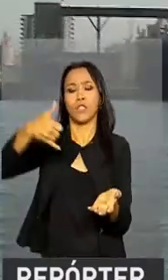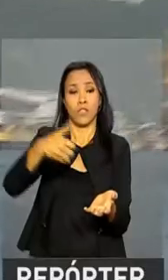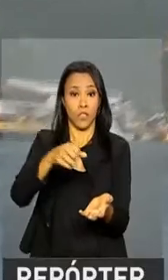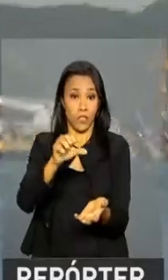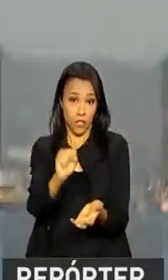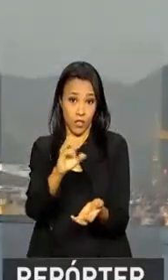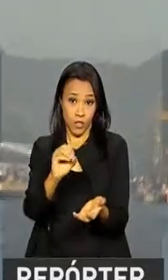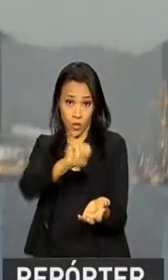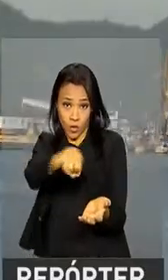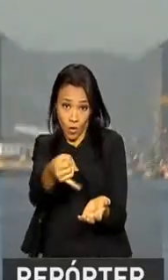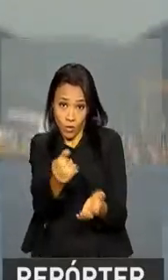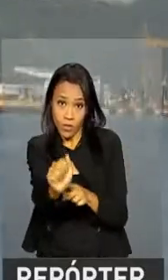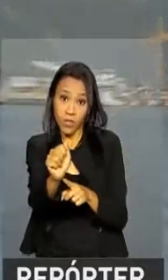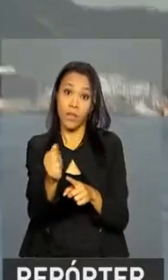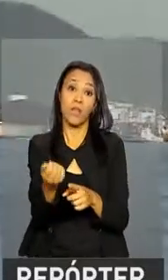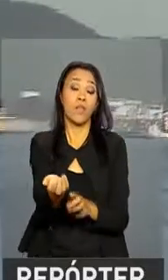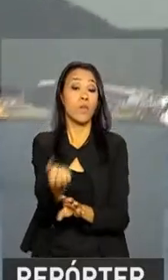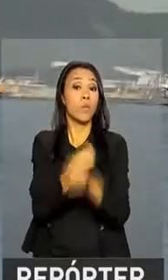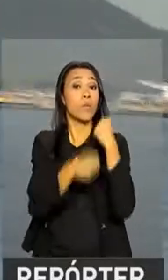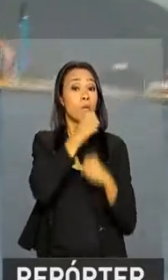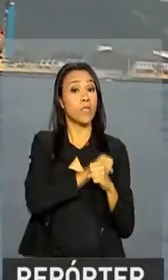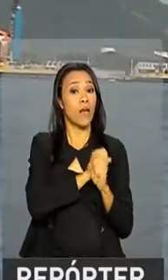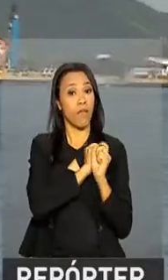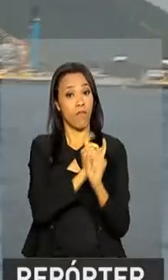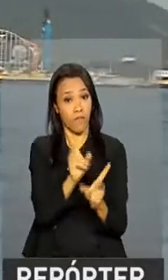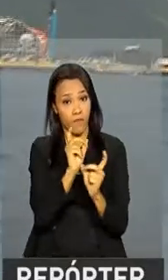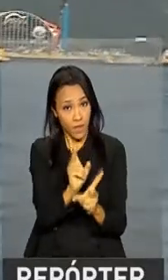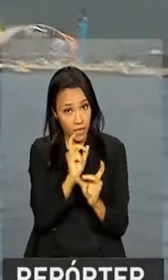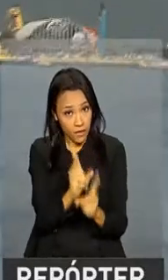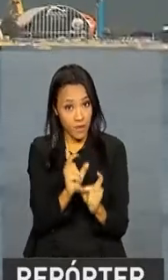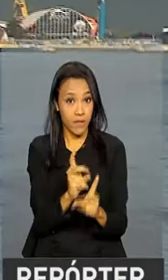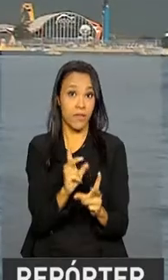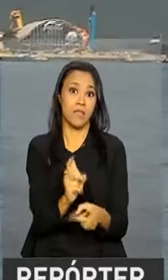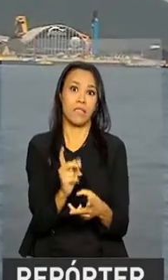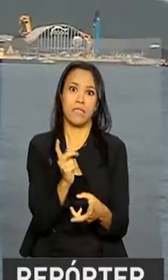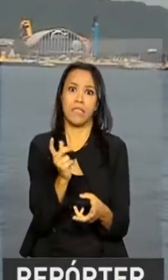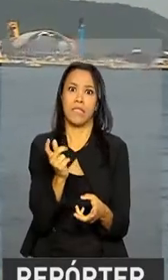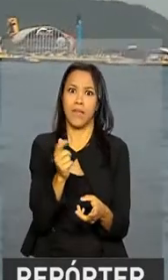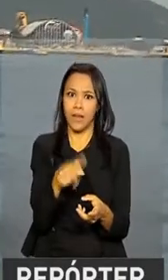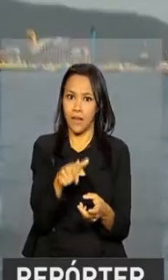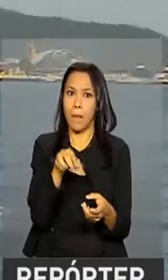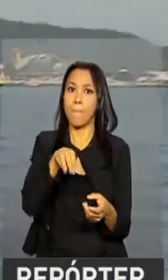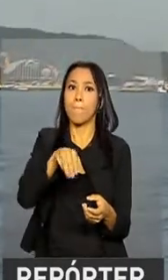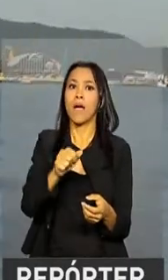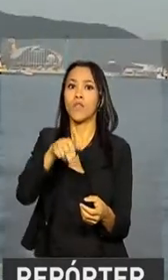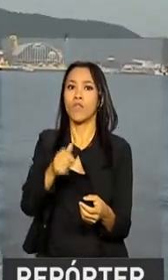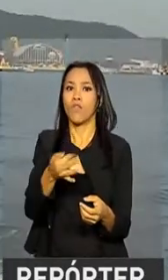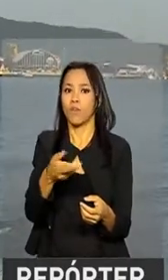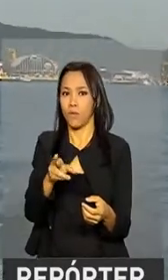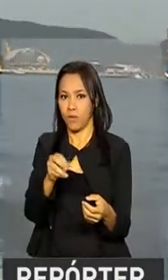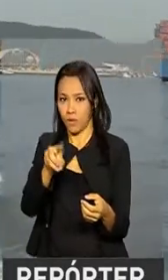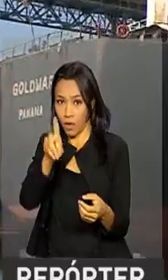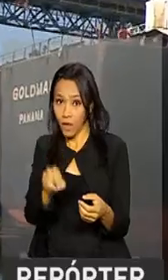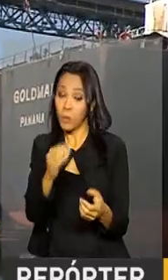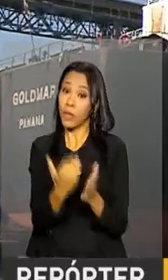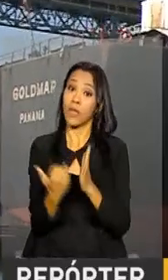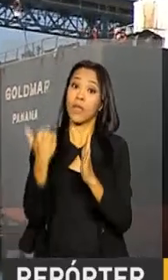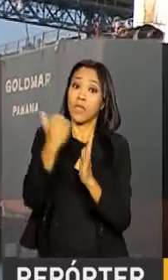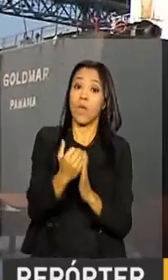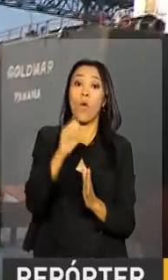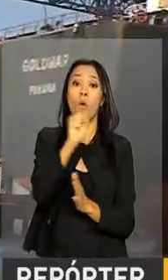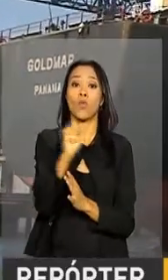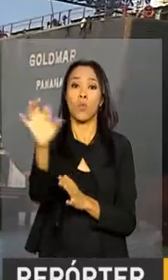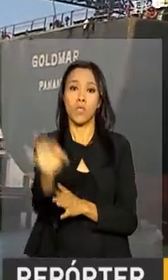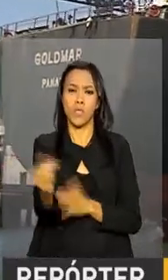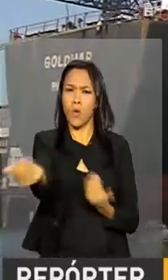que no ano passado a venda de produtos mais complexos classificados como manufaturados cresceu 8% na comparação